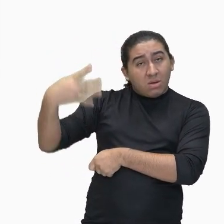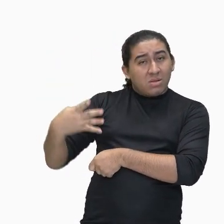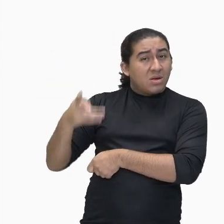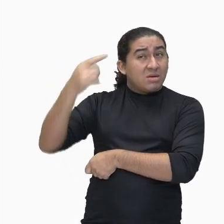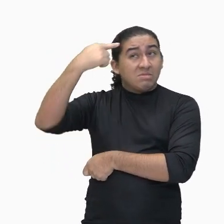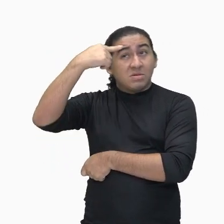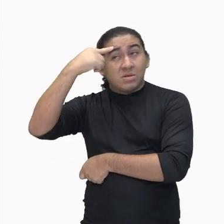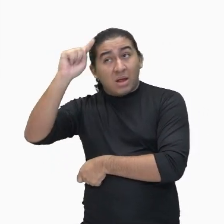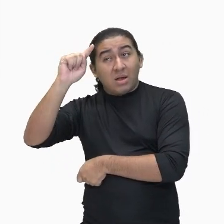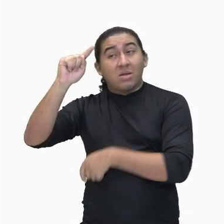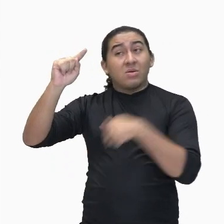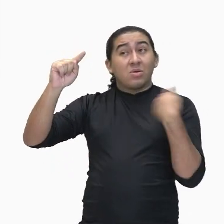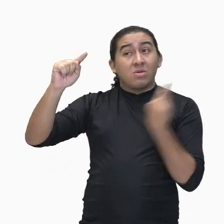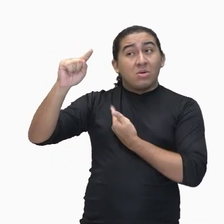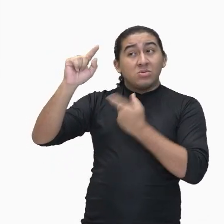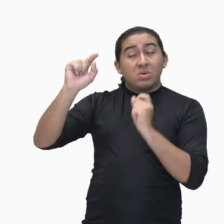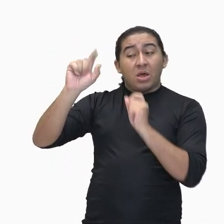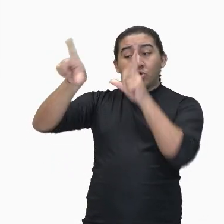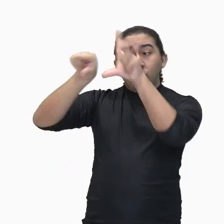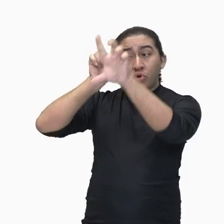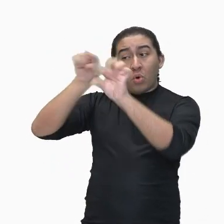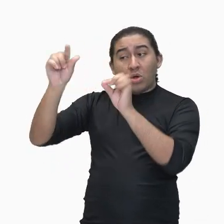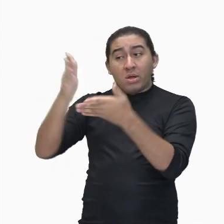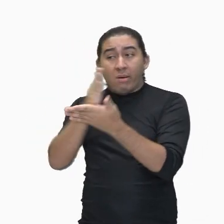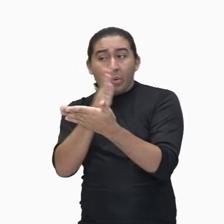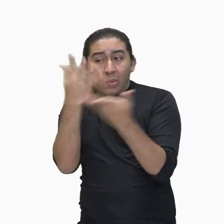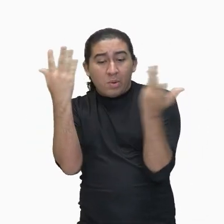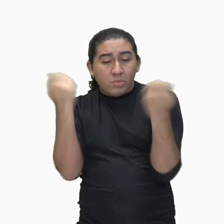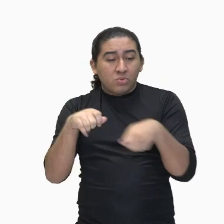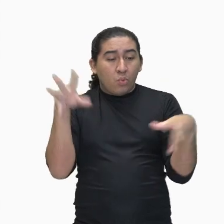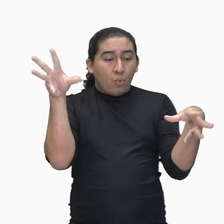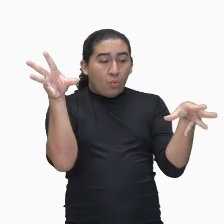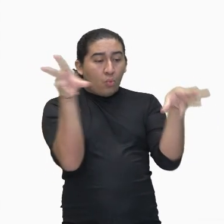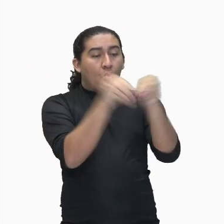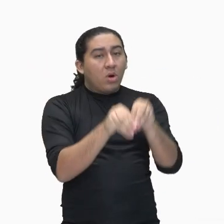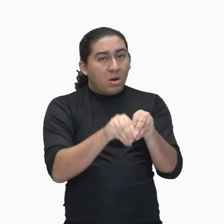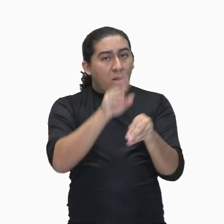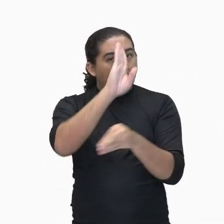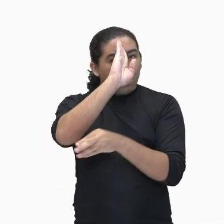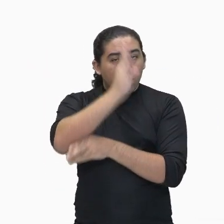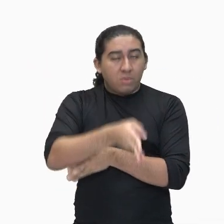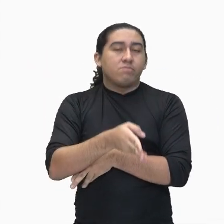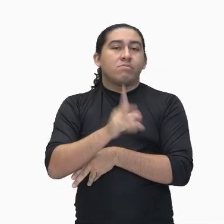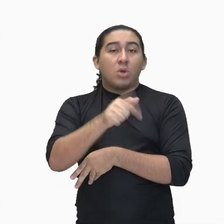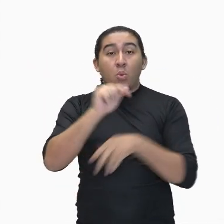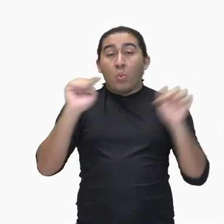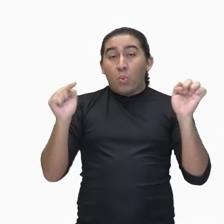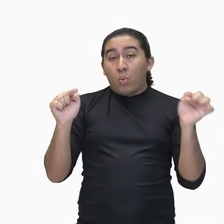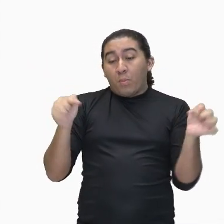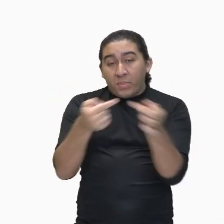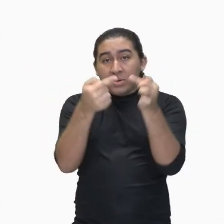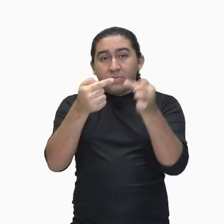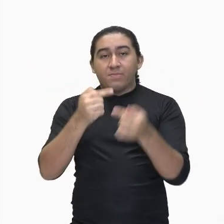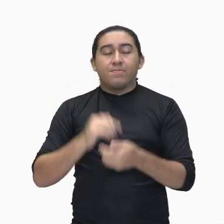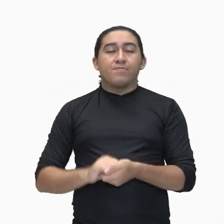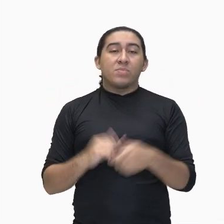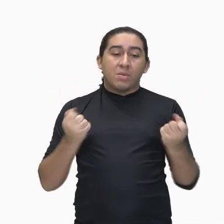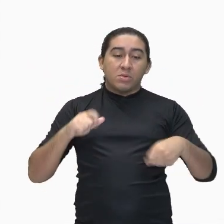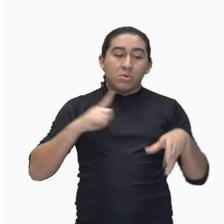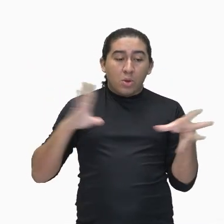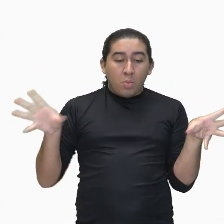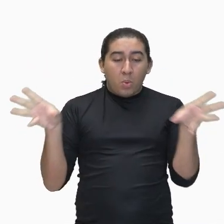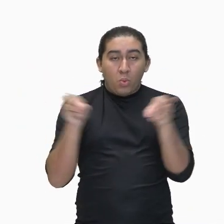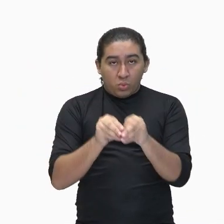inferências, nós cheguemos a uma conclusão. Esse é o objetivo da lógica, é que ela chega a uma conclusão.